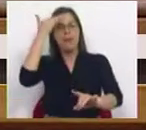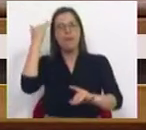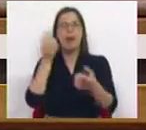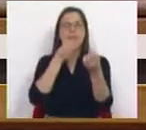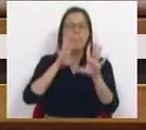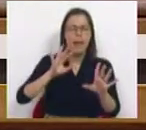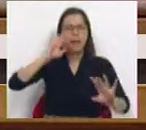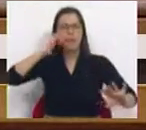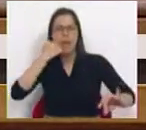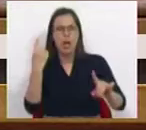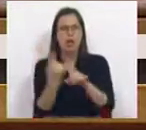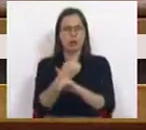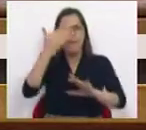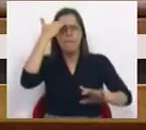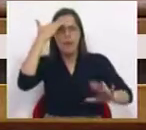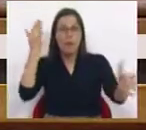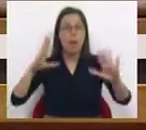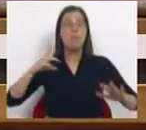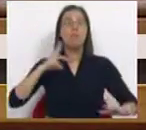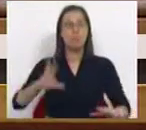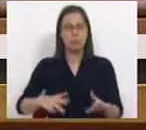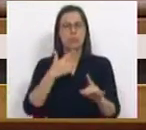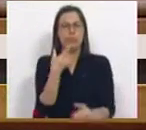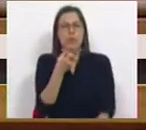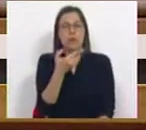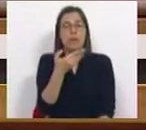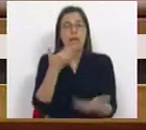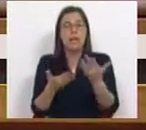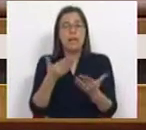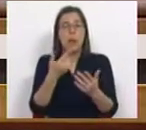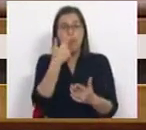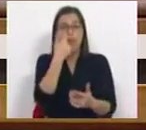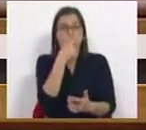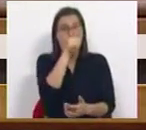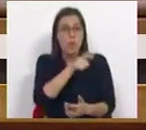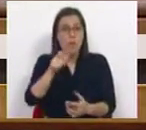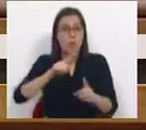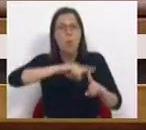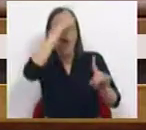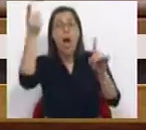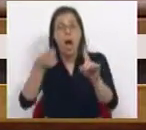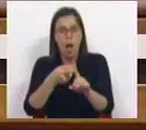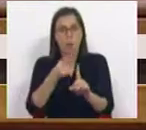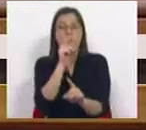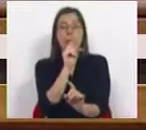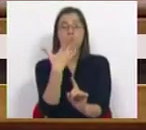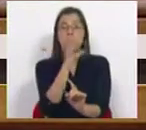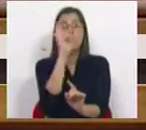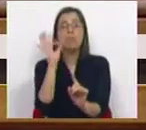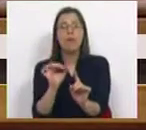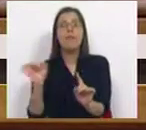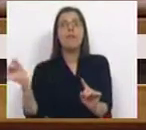das perdas e desperdício alimentar em Portugal aponta para 97 quilos por habitante ano, dos quais